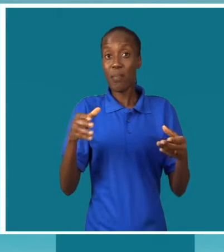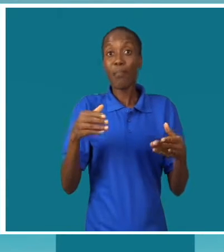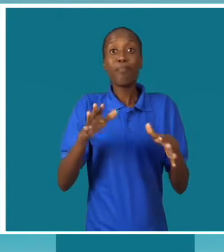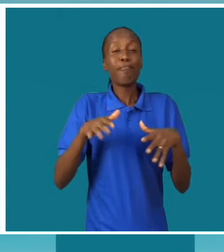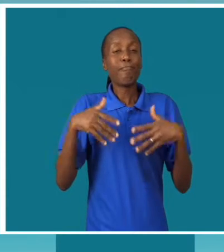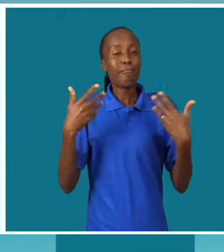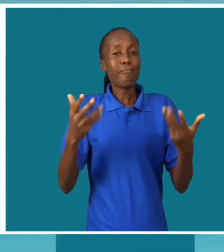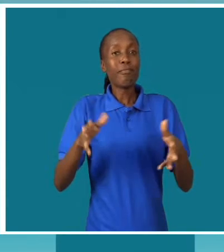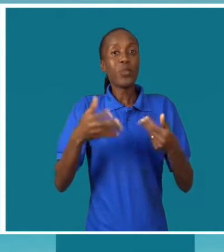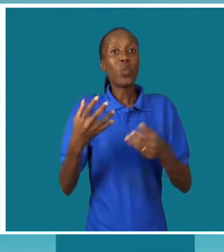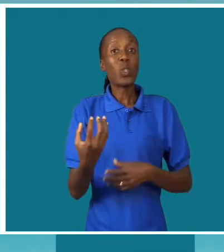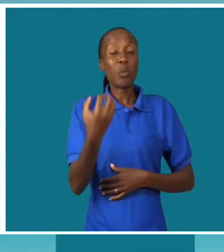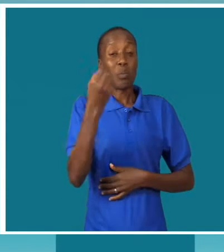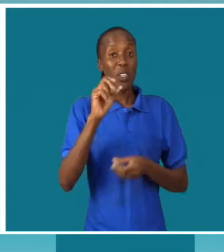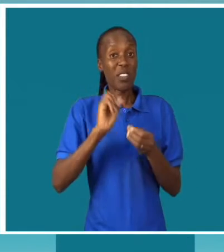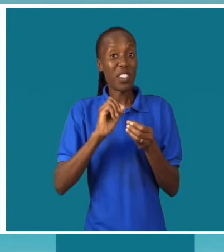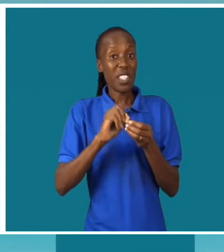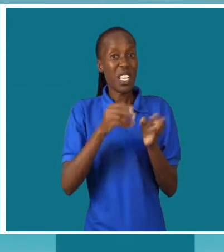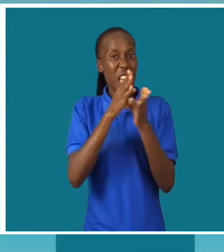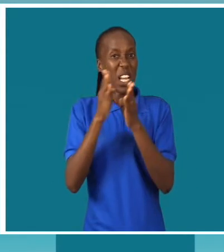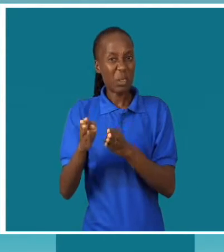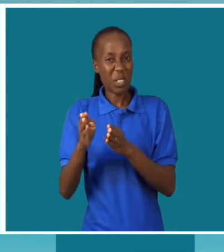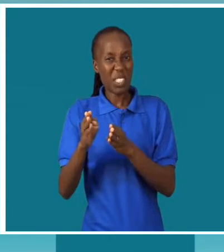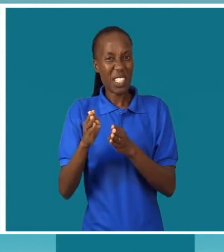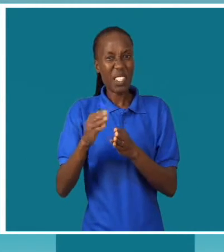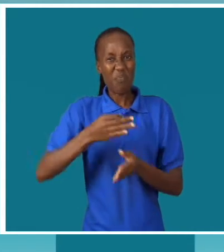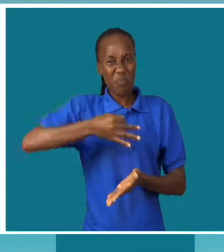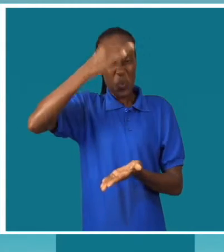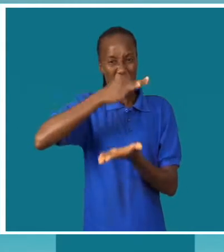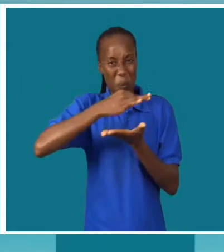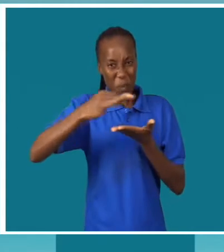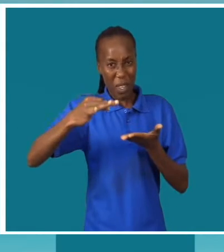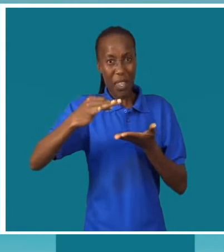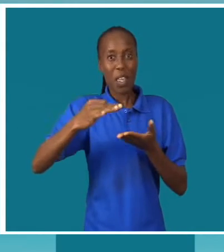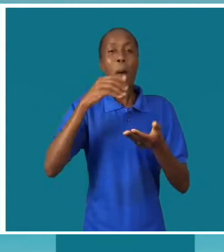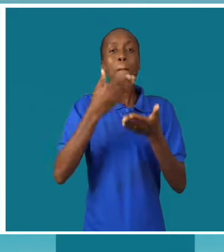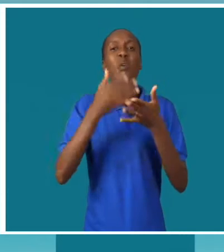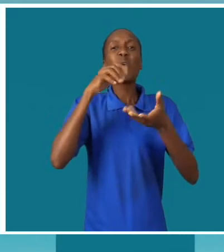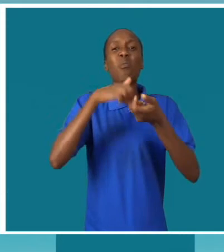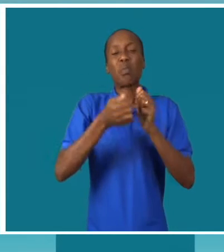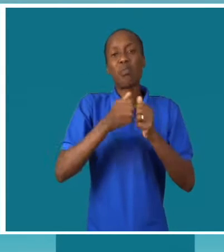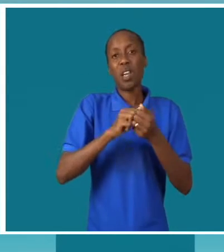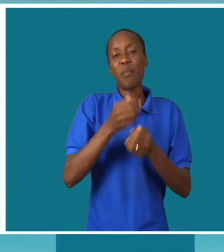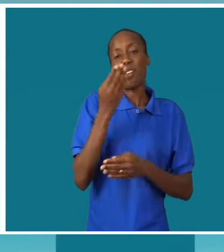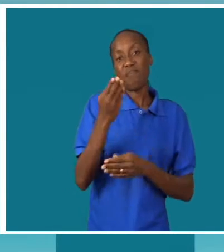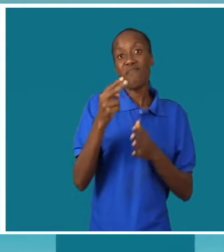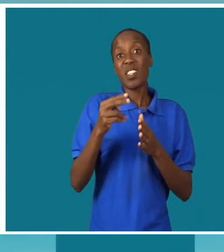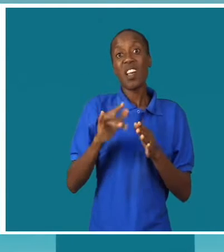dos atletas não terem um bom performance, também são as viagens